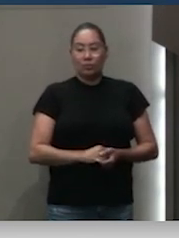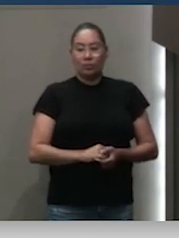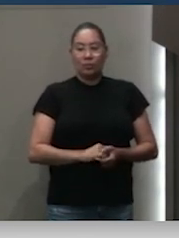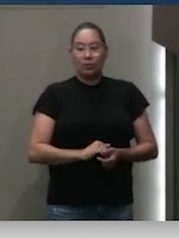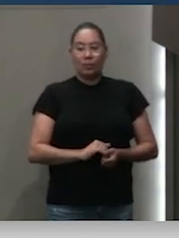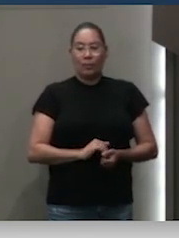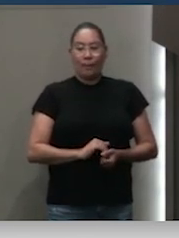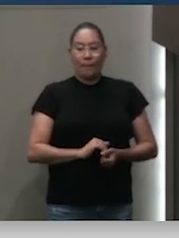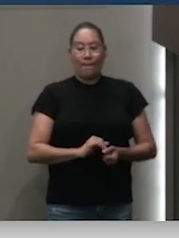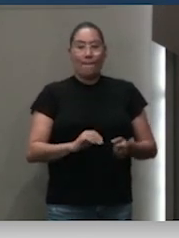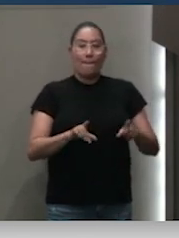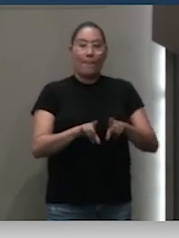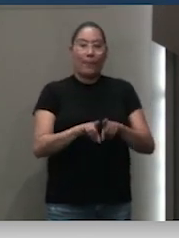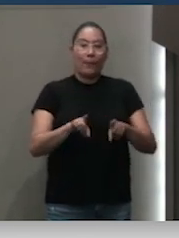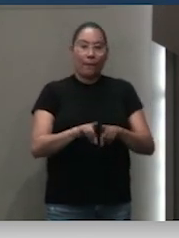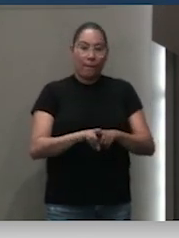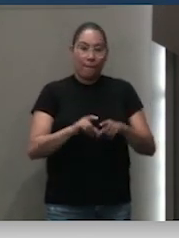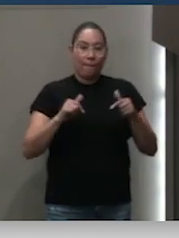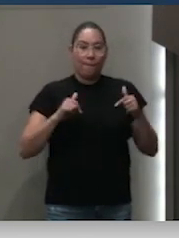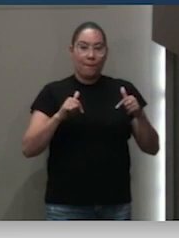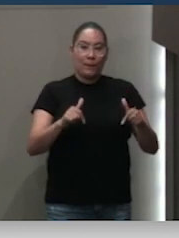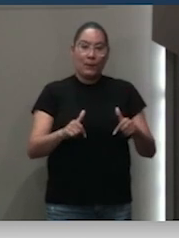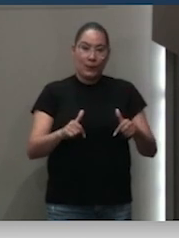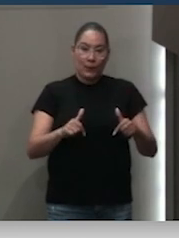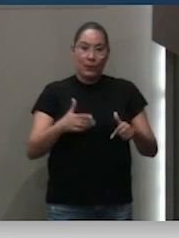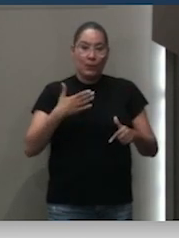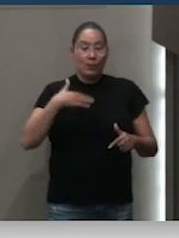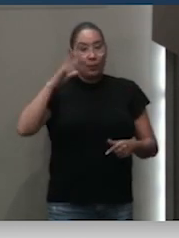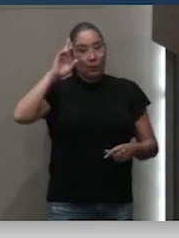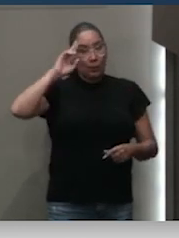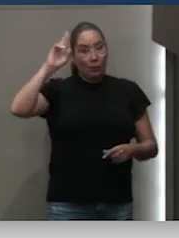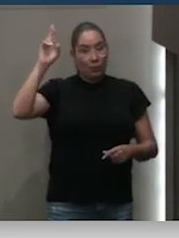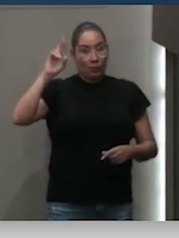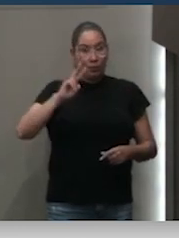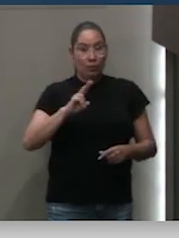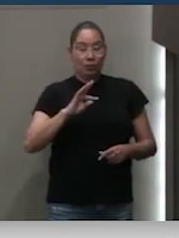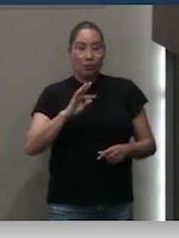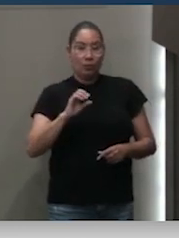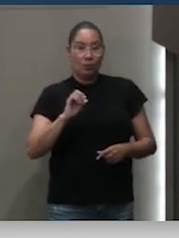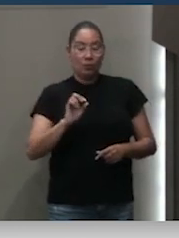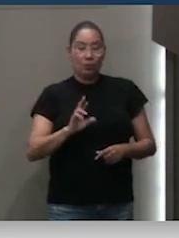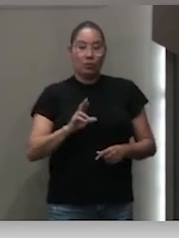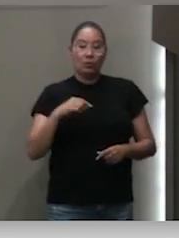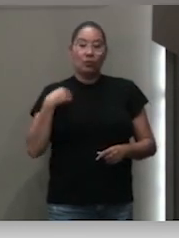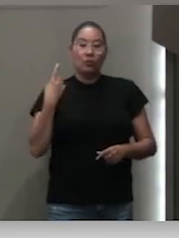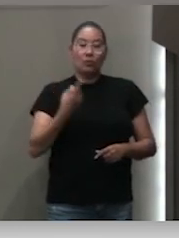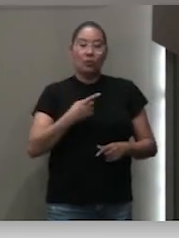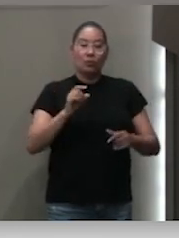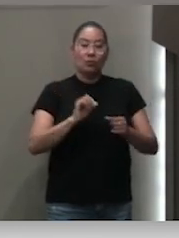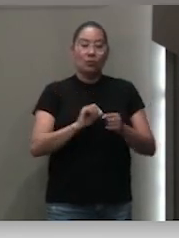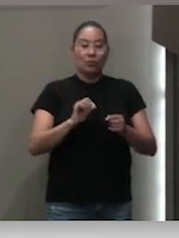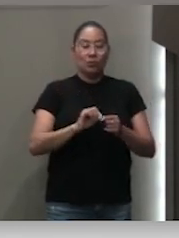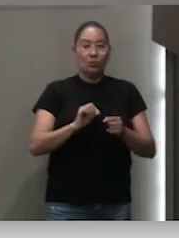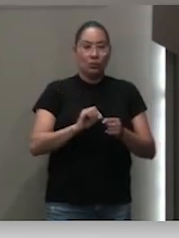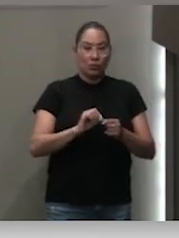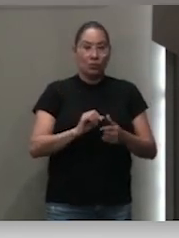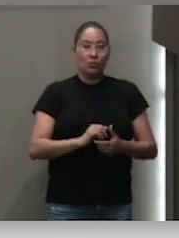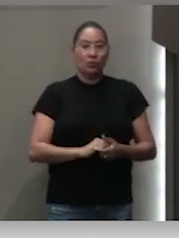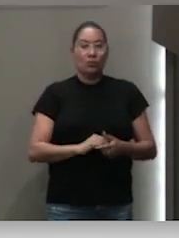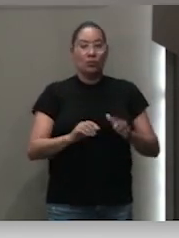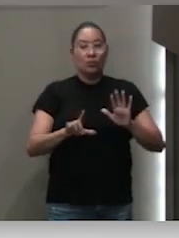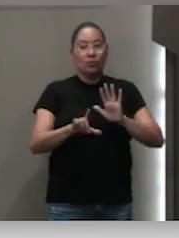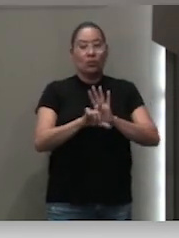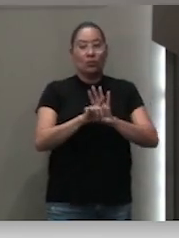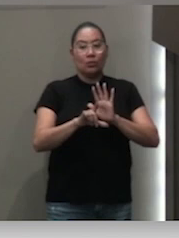sugerimos também por iniciativa do Então o meu chefe de gabinete vor Becker nós fizemos uma